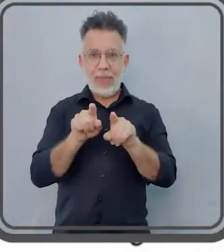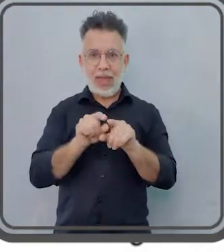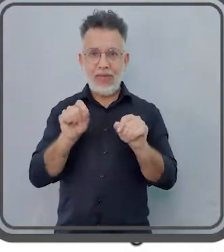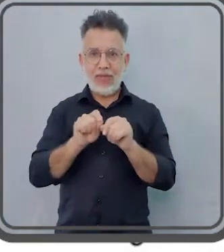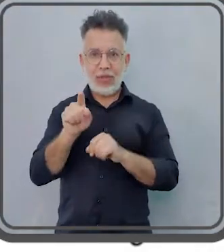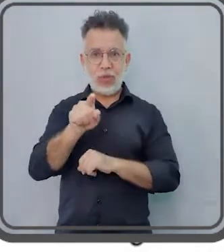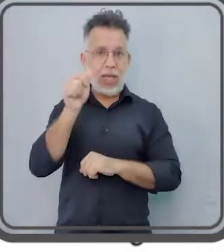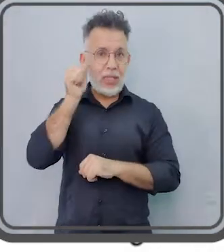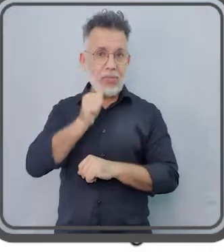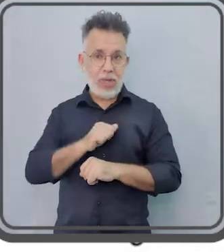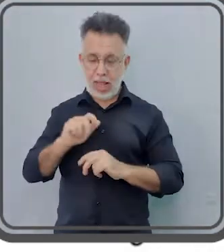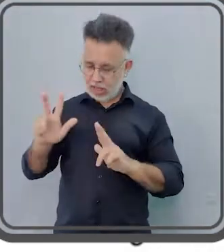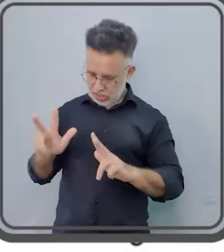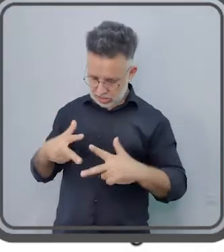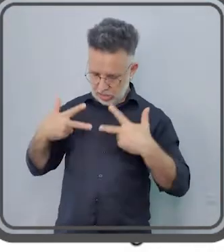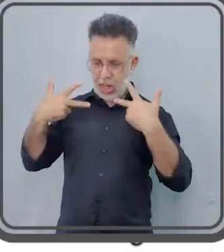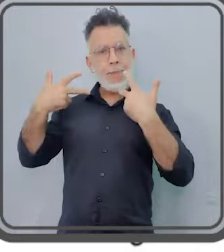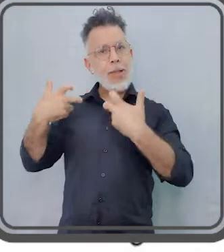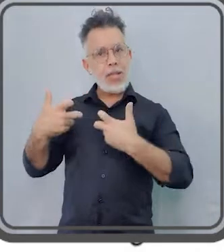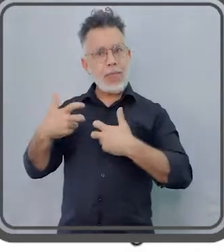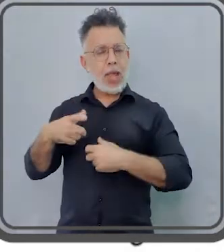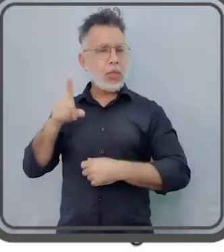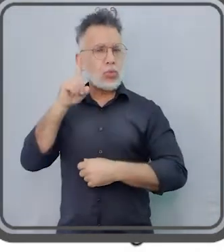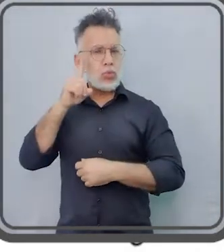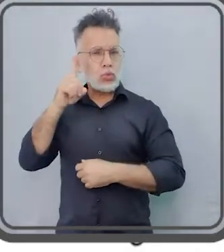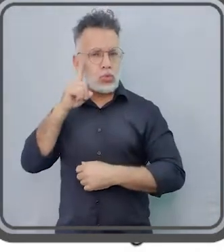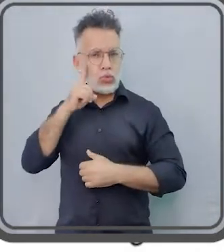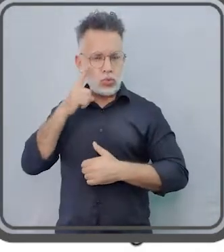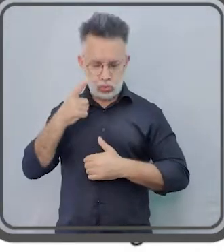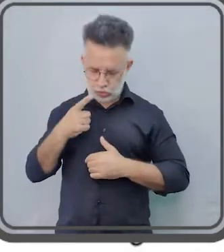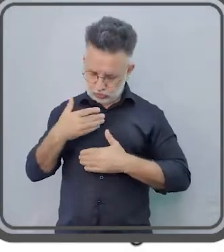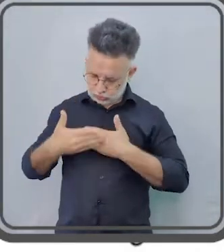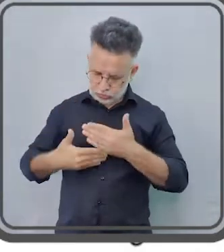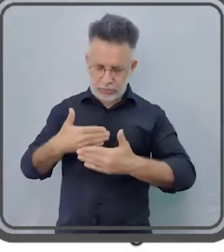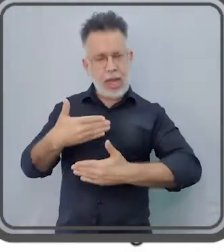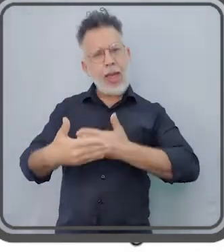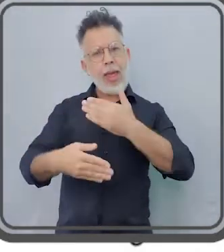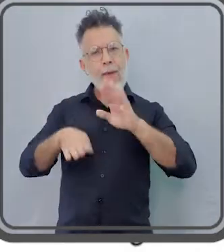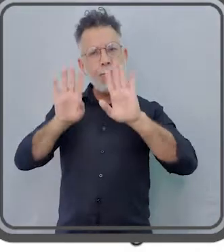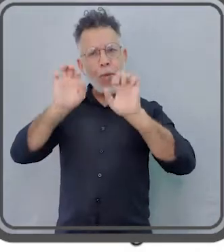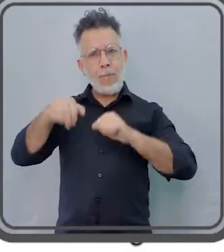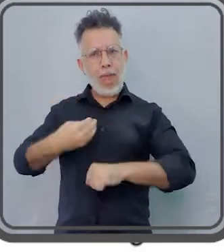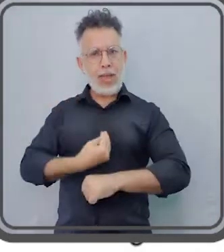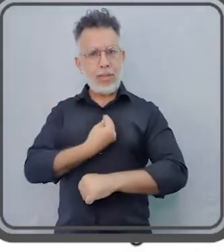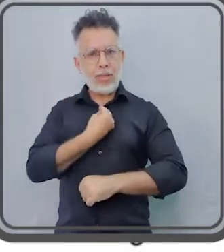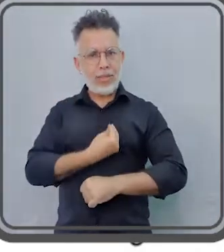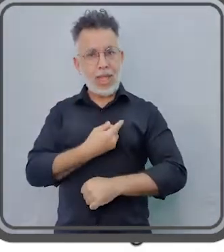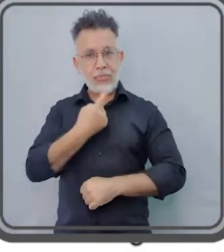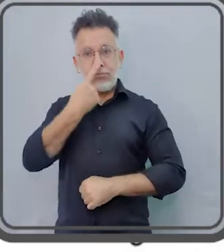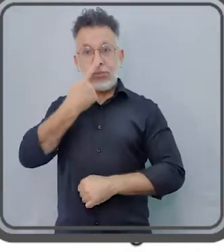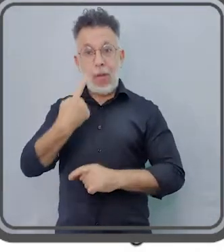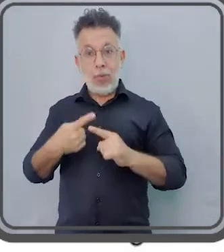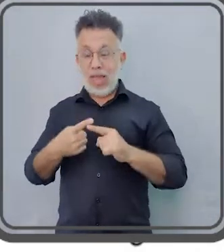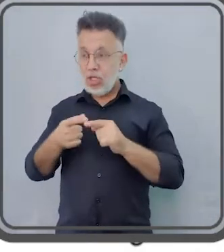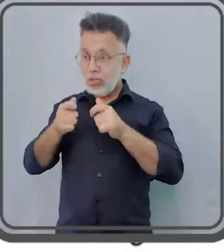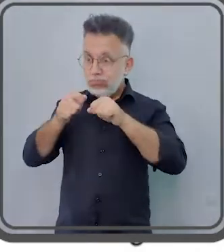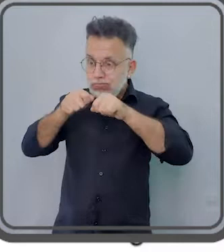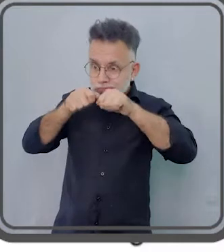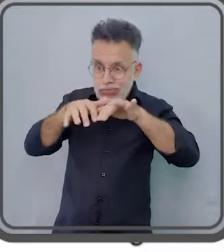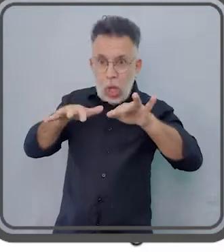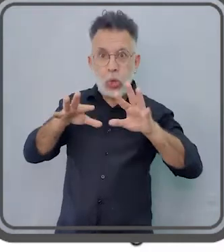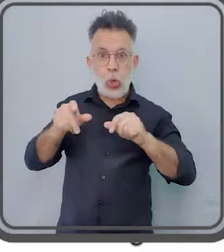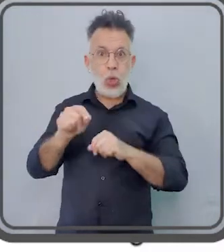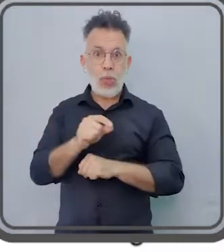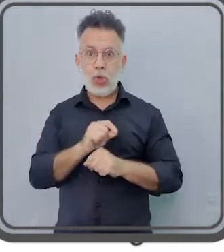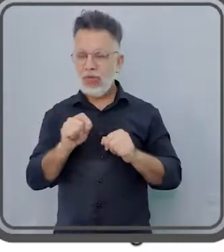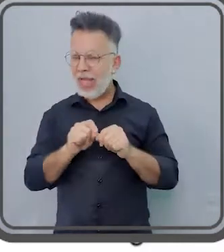si, para essa rotina de bem-estar íntimo, eventualmente se expor um pouco mais. Porque nós vimos aquele boom de skincare, né? Era todo mundo fazendo skincare, dica